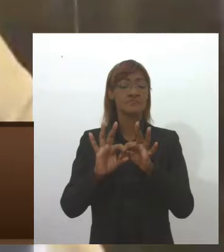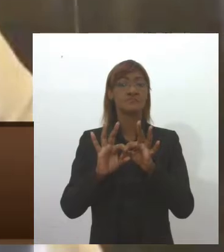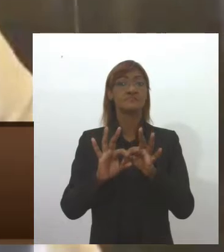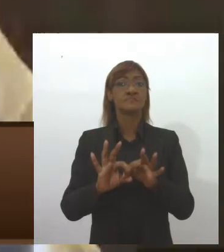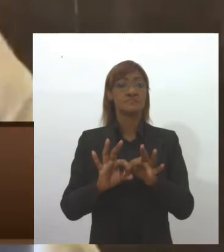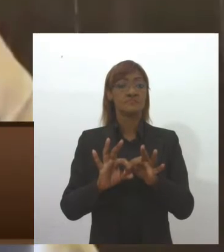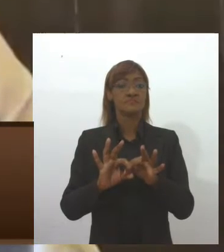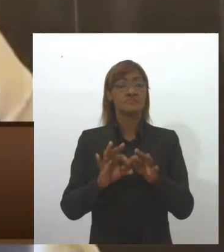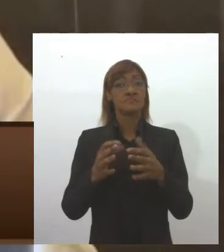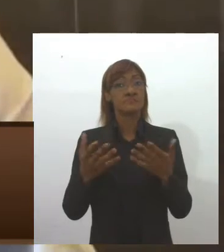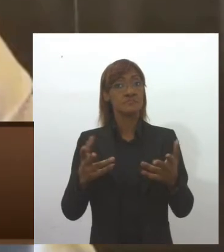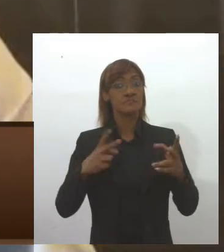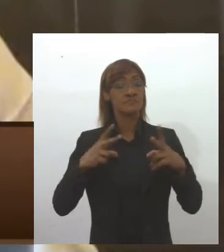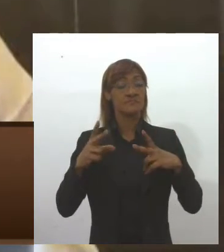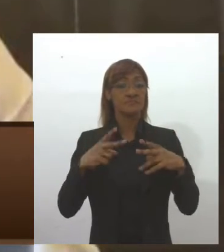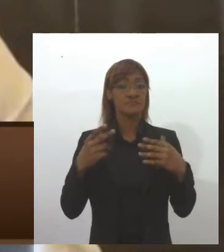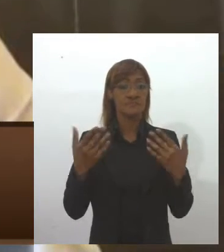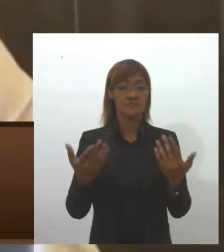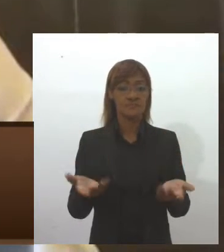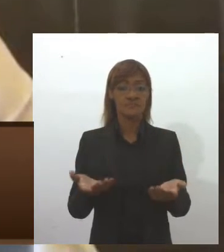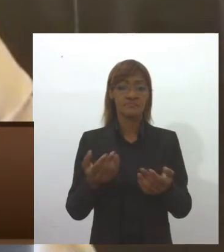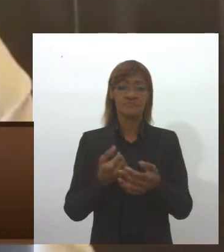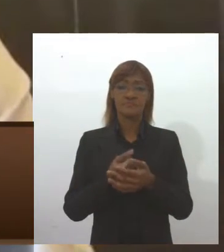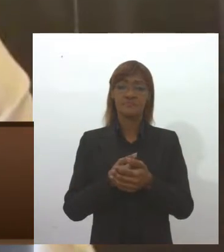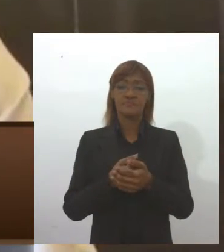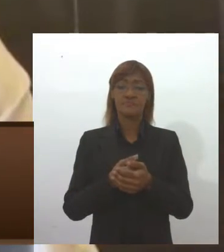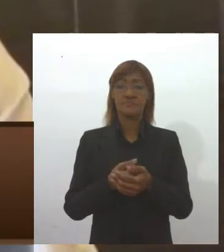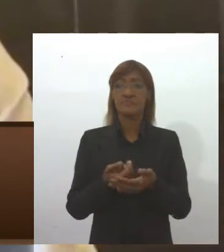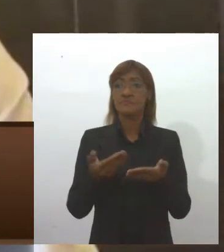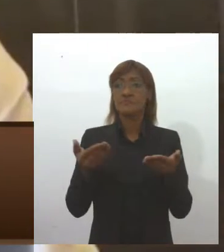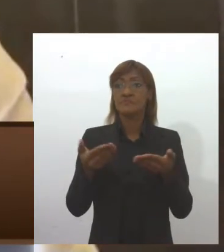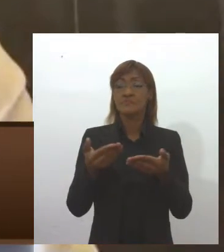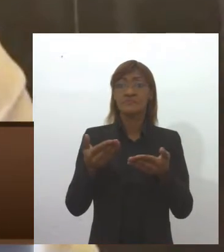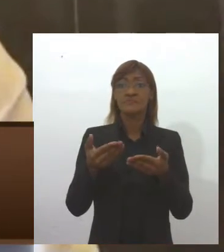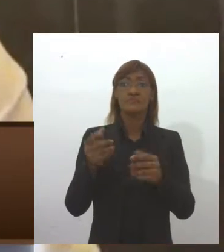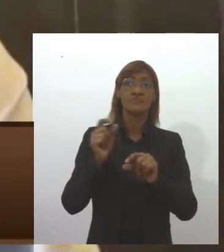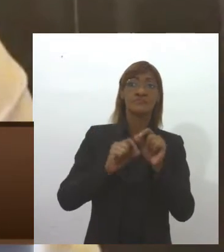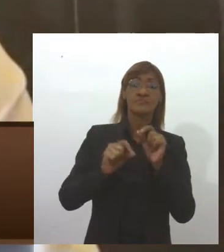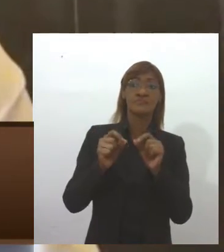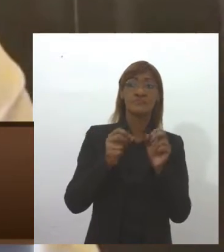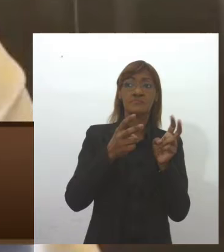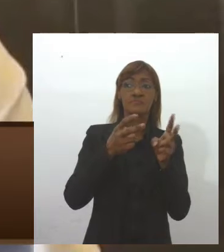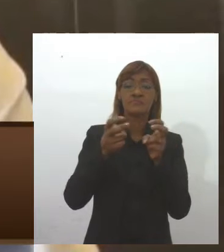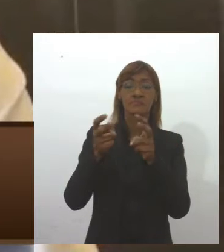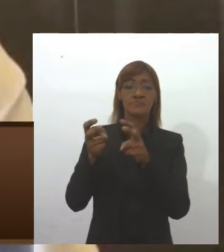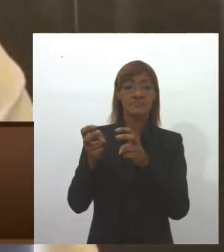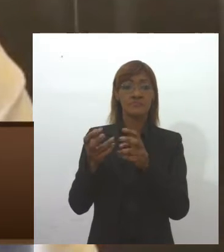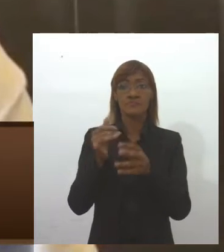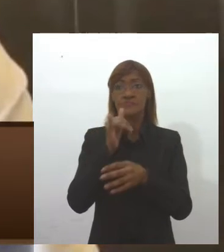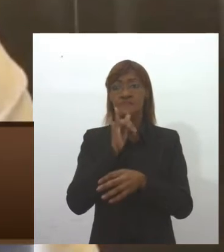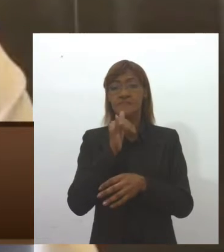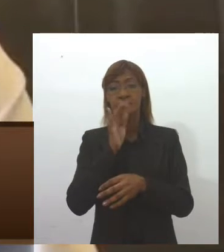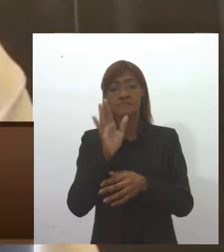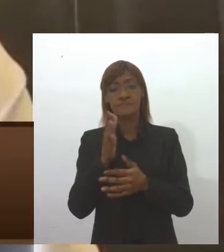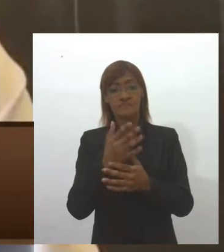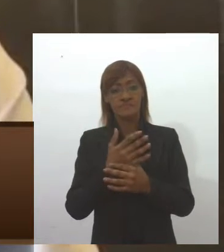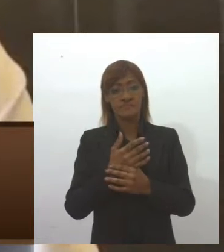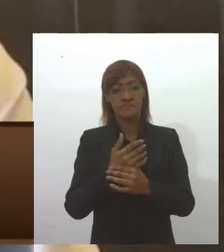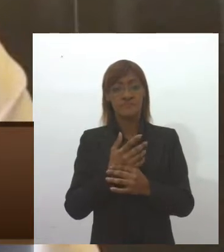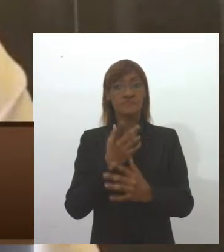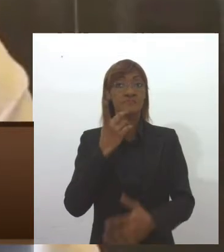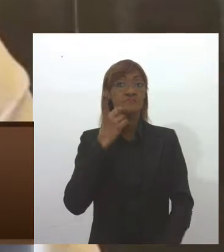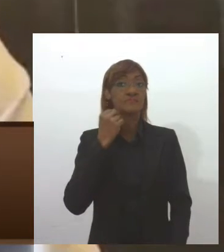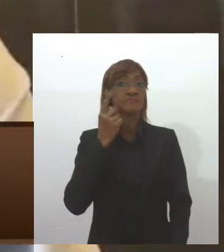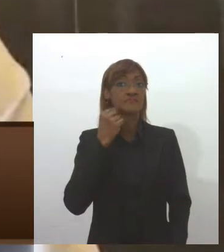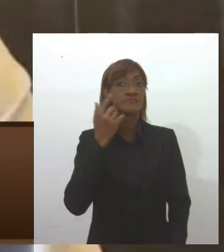setor privado. Então, essa era a grande reclamação no passado dos hoteleiros. A gente via, vou citar exemplo, a gente via aqui Maceió, a